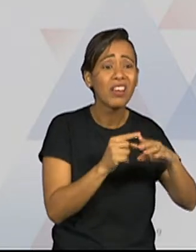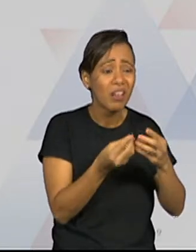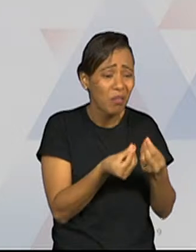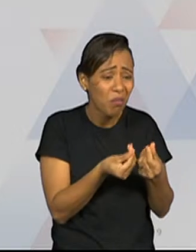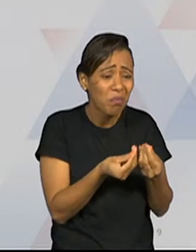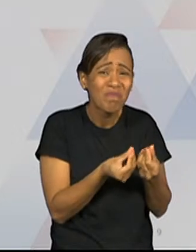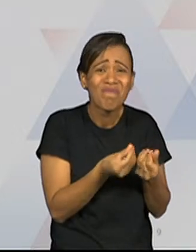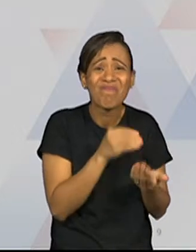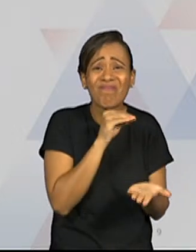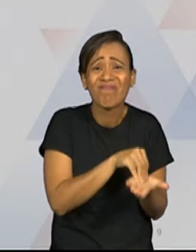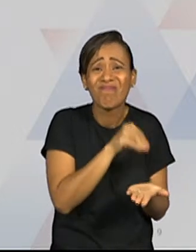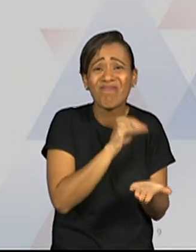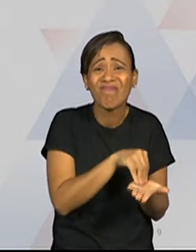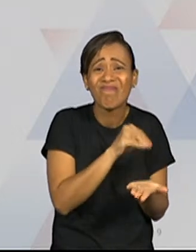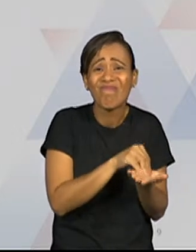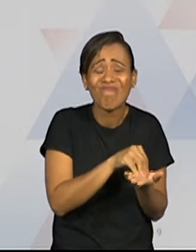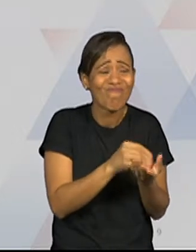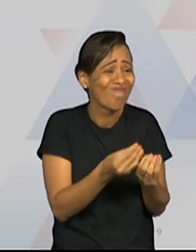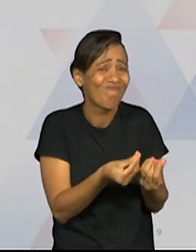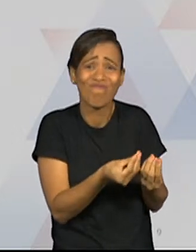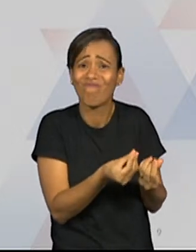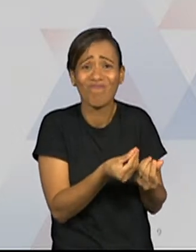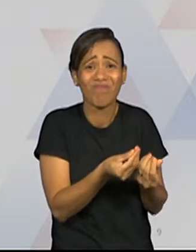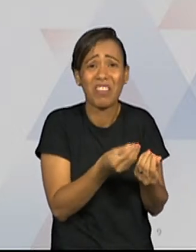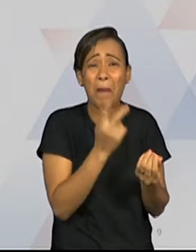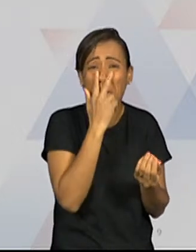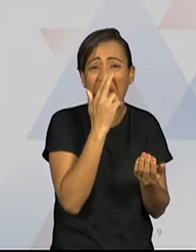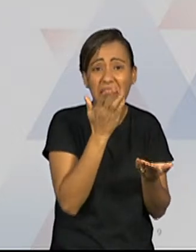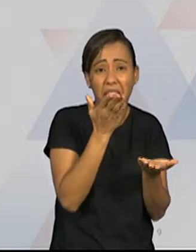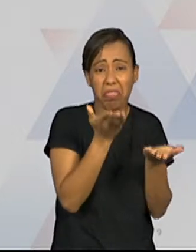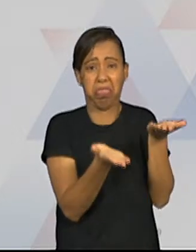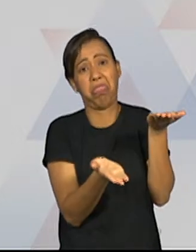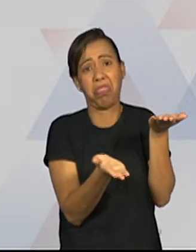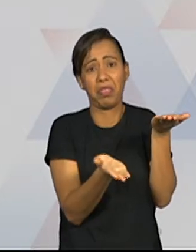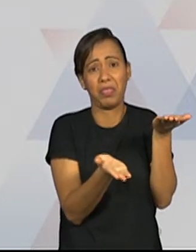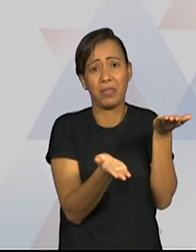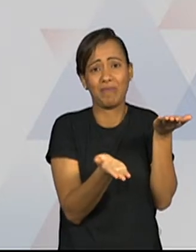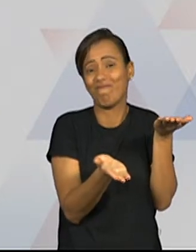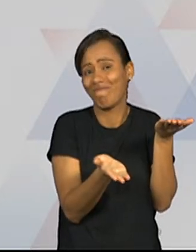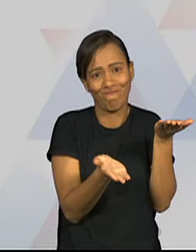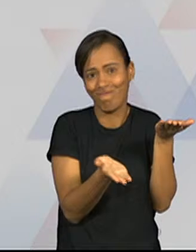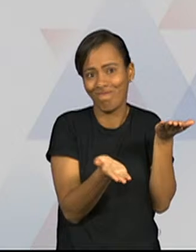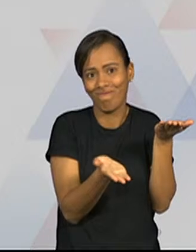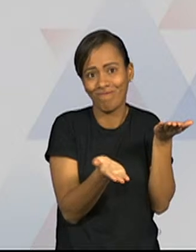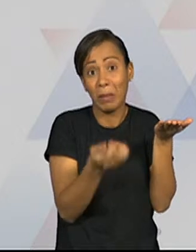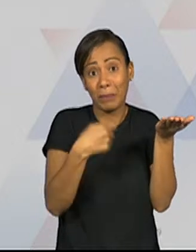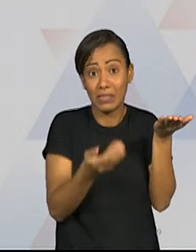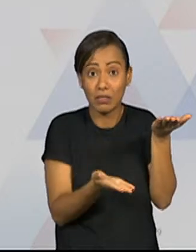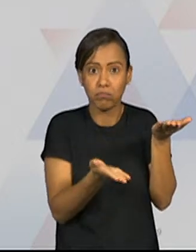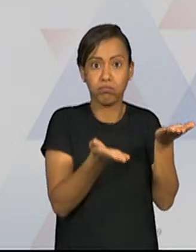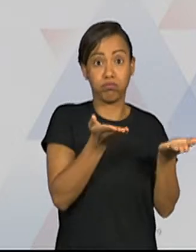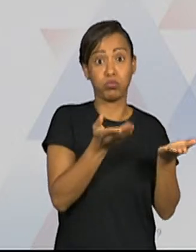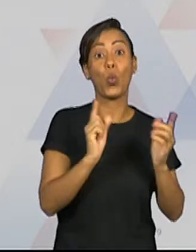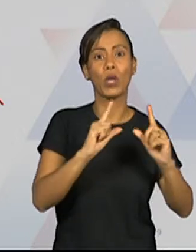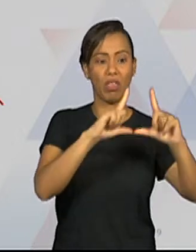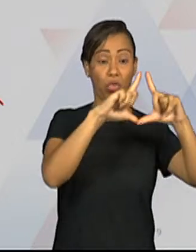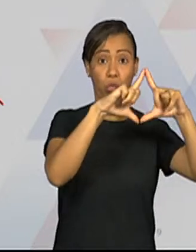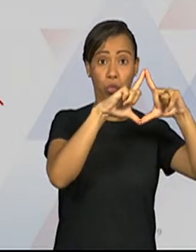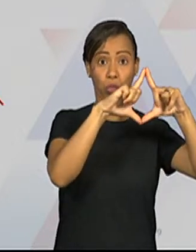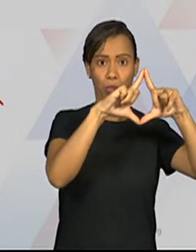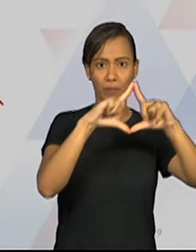de pensar numa pirâmide um pouco mais equilibrada, né, que nós possamos garantir acessibilidade,